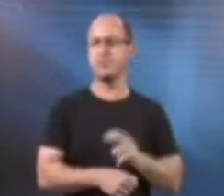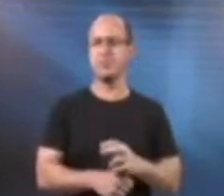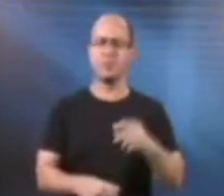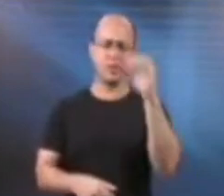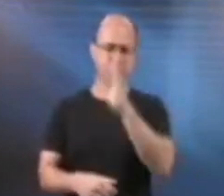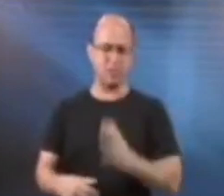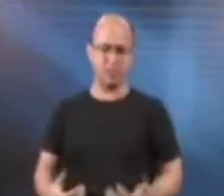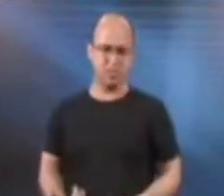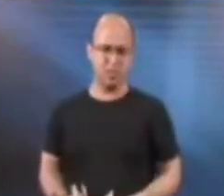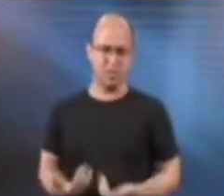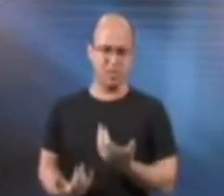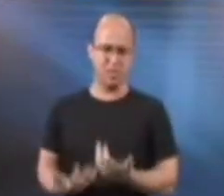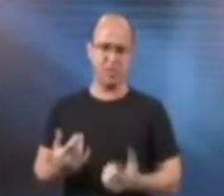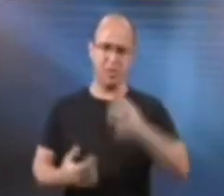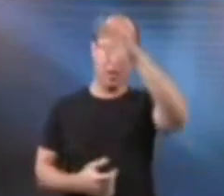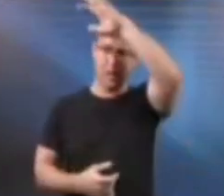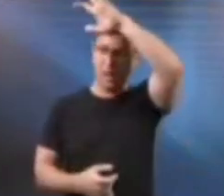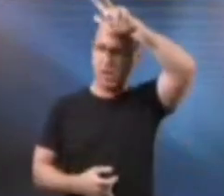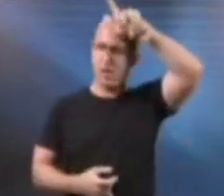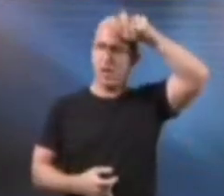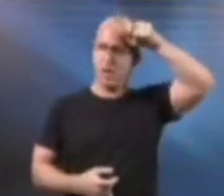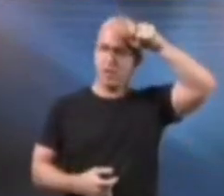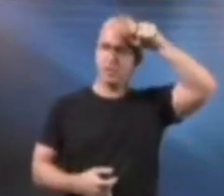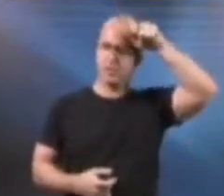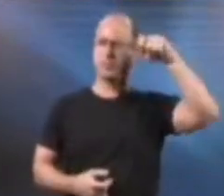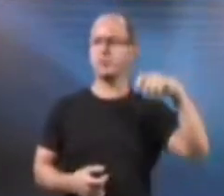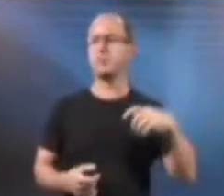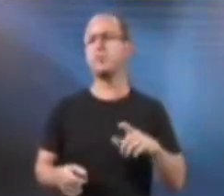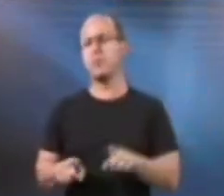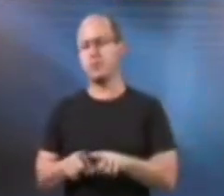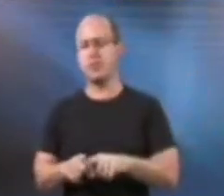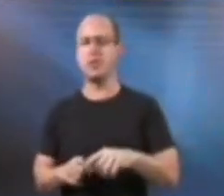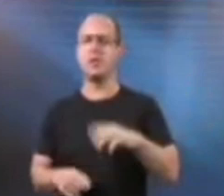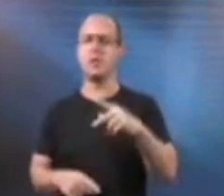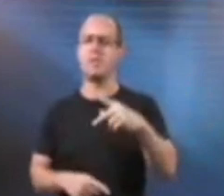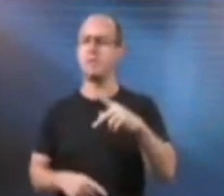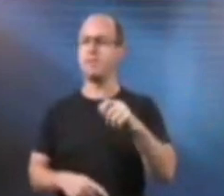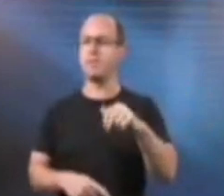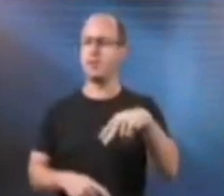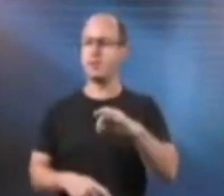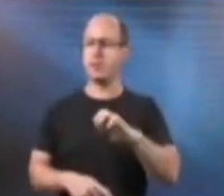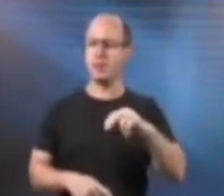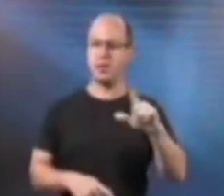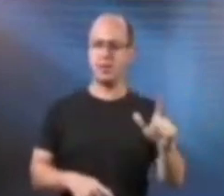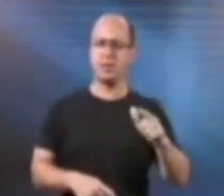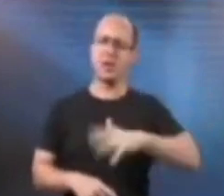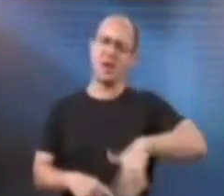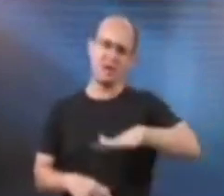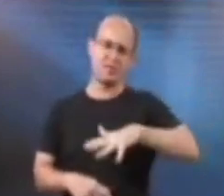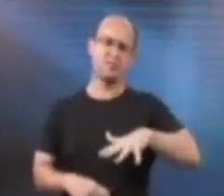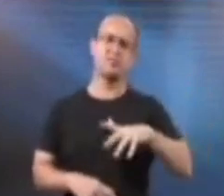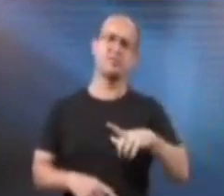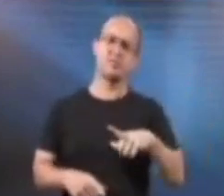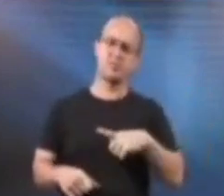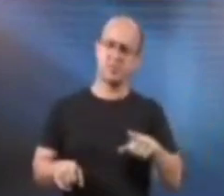chamas, a Amazônia está queimando em chamas, o Pantanal queimando em chamas. E várias áreas, e